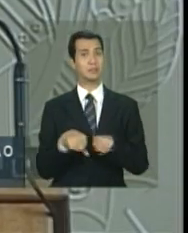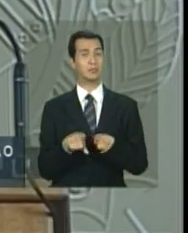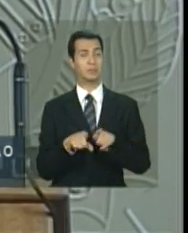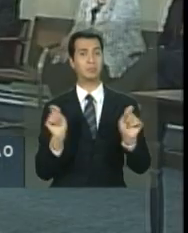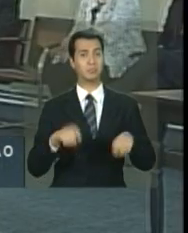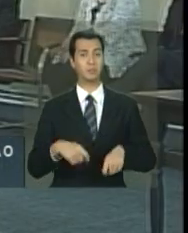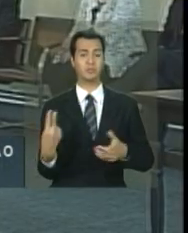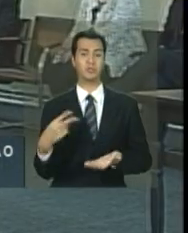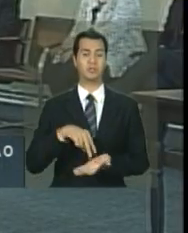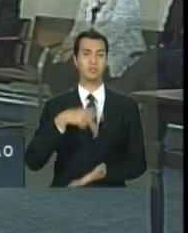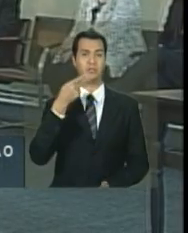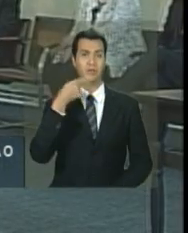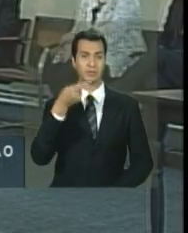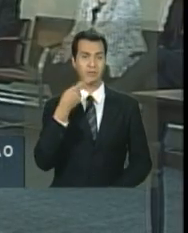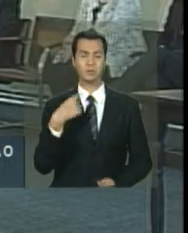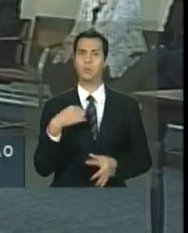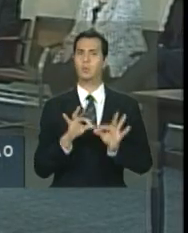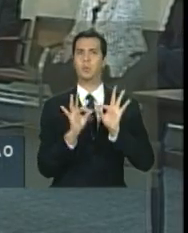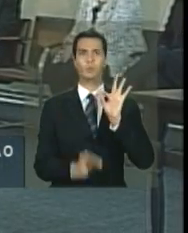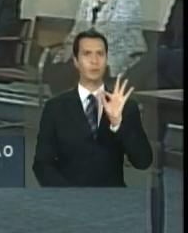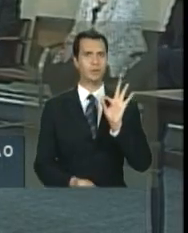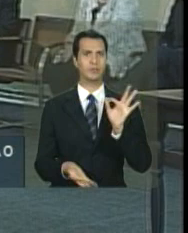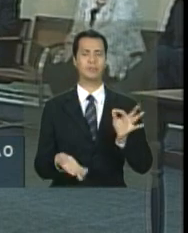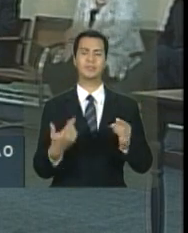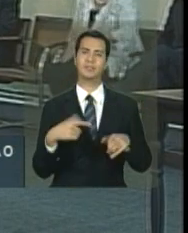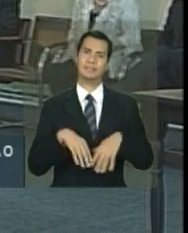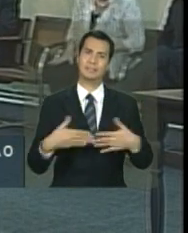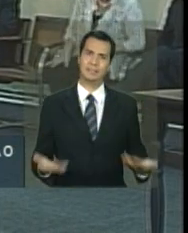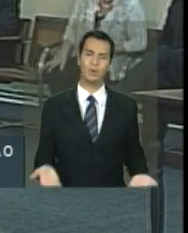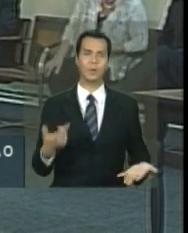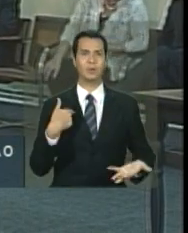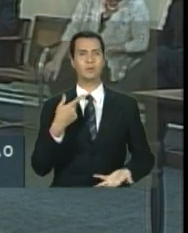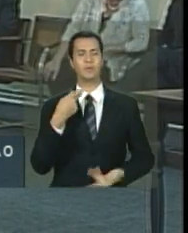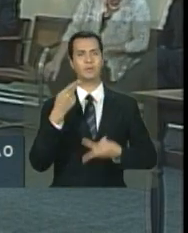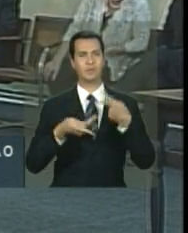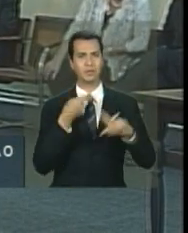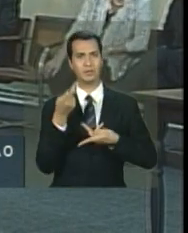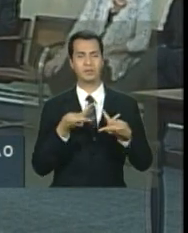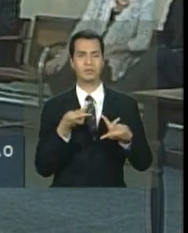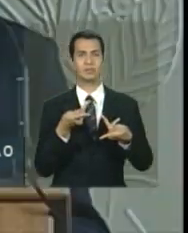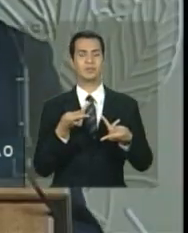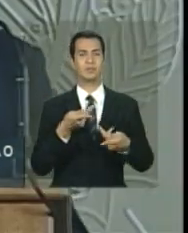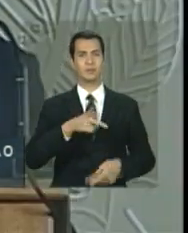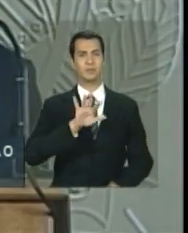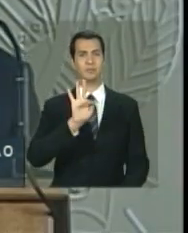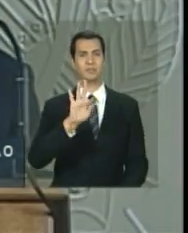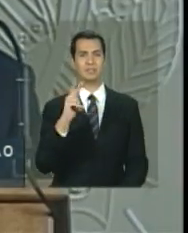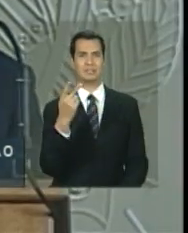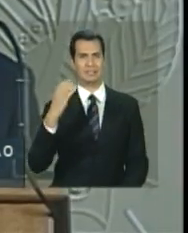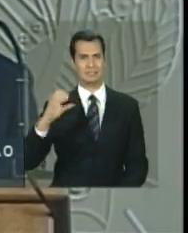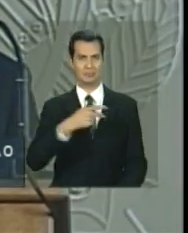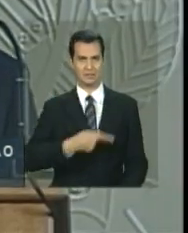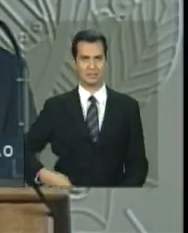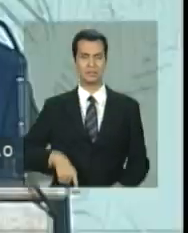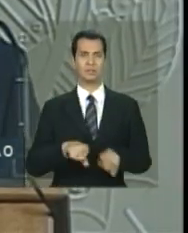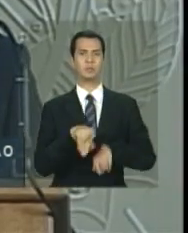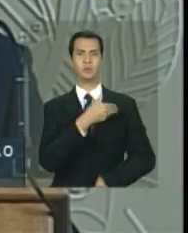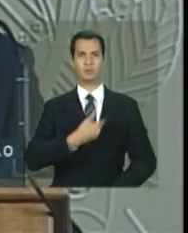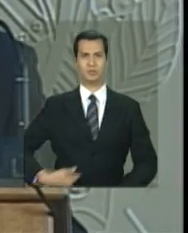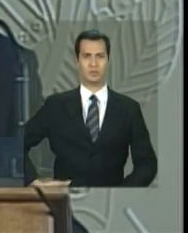palavra. E uma longa palavra, não a palavra rápida que aqui se deu do presidente Fernando Henrique e do